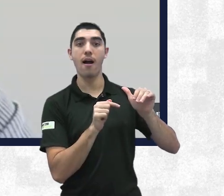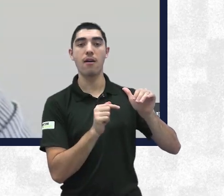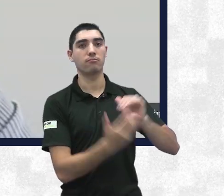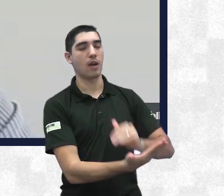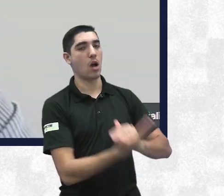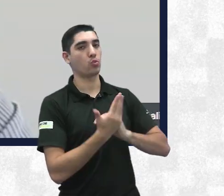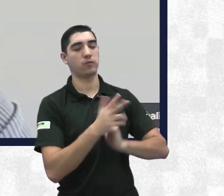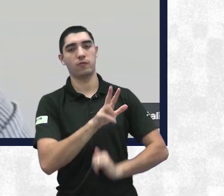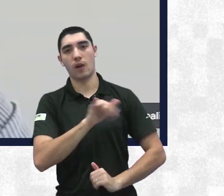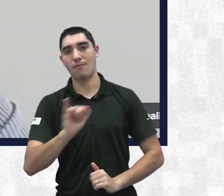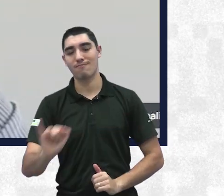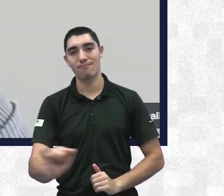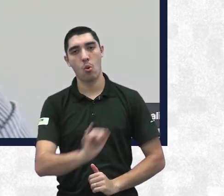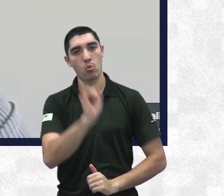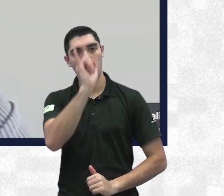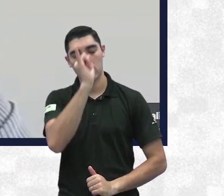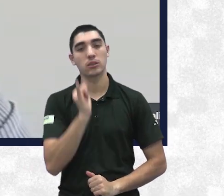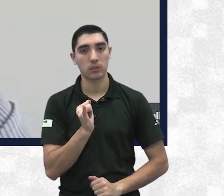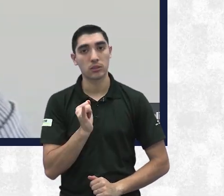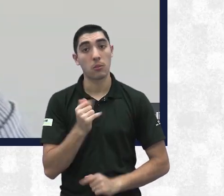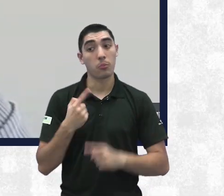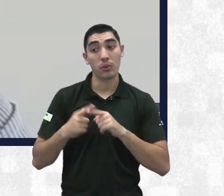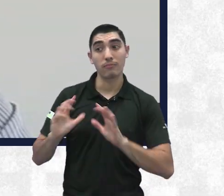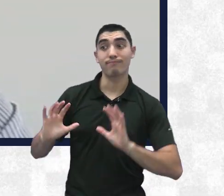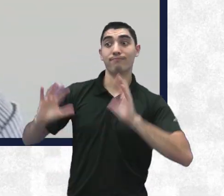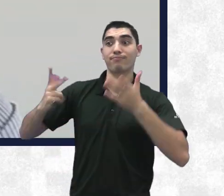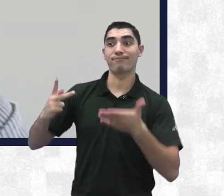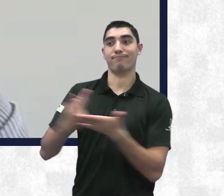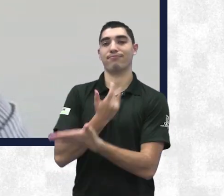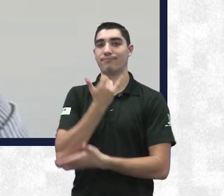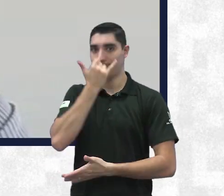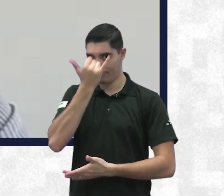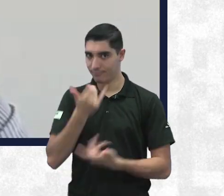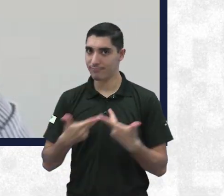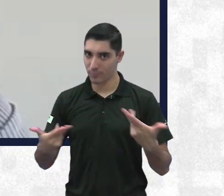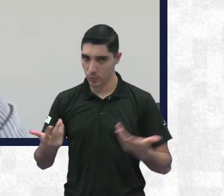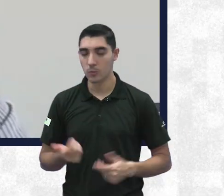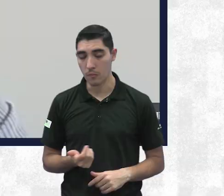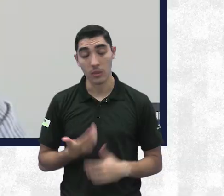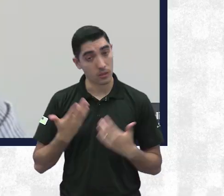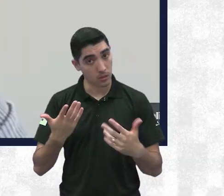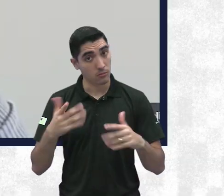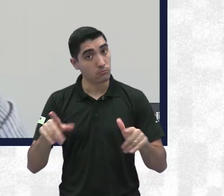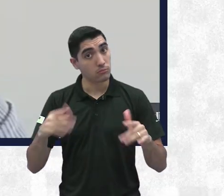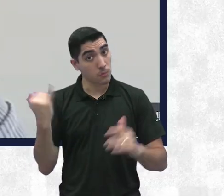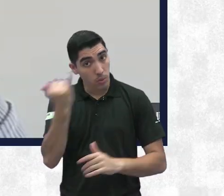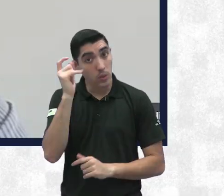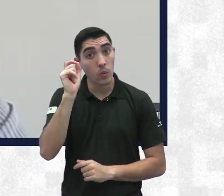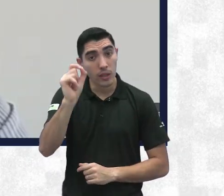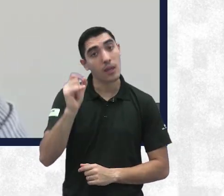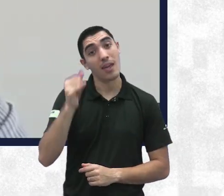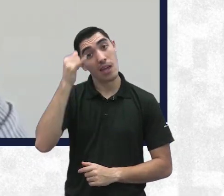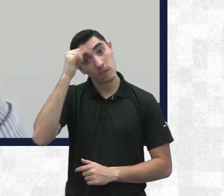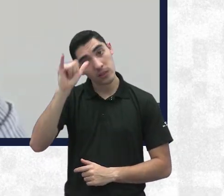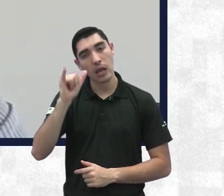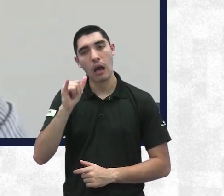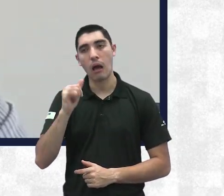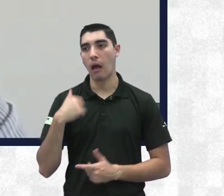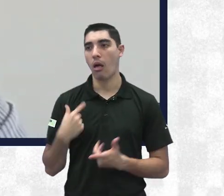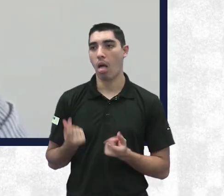essa reserva vai ser muito importante para fazer face a esses momentos de dificuldade. Importante mesmo